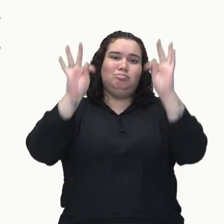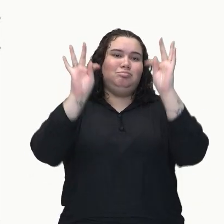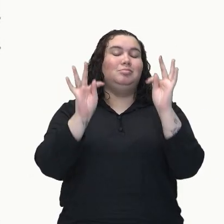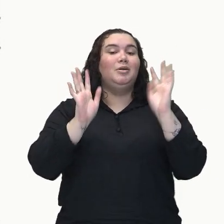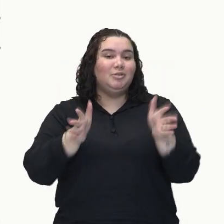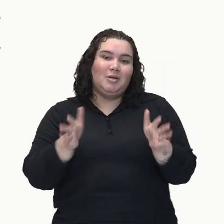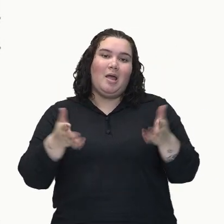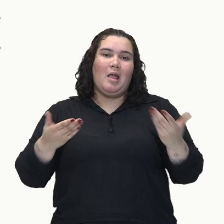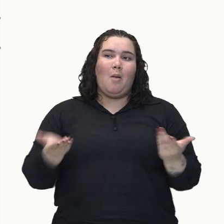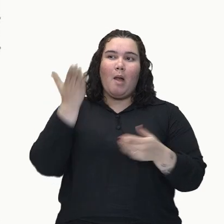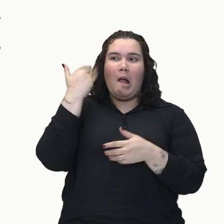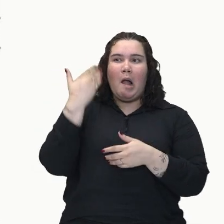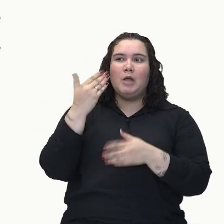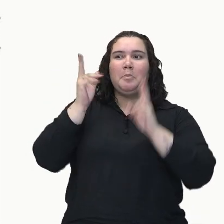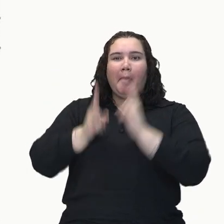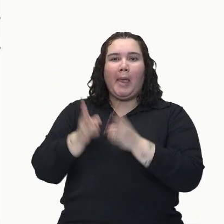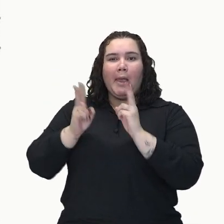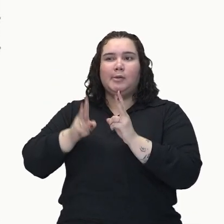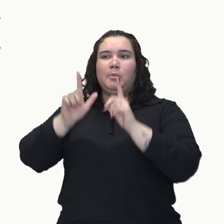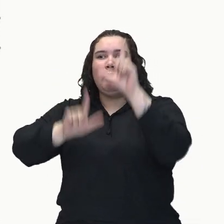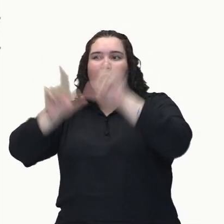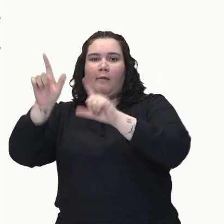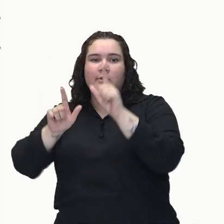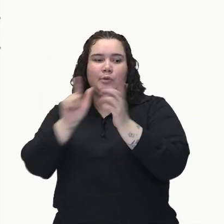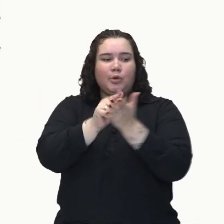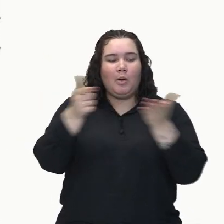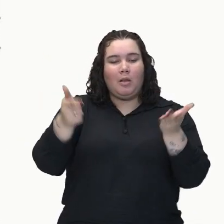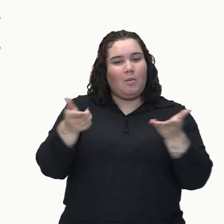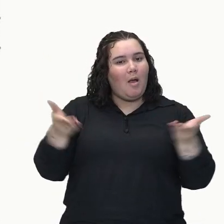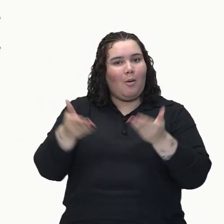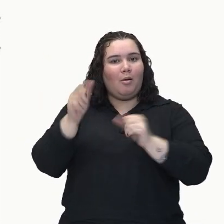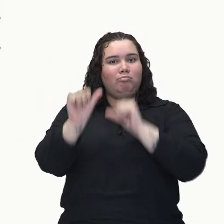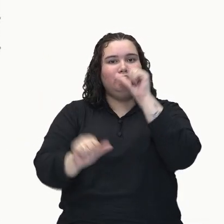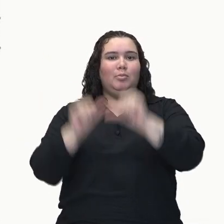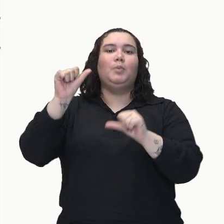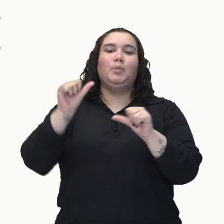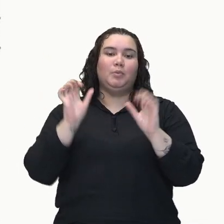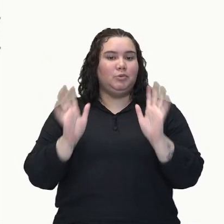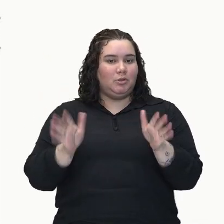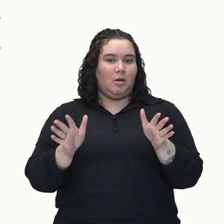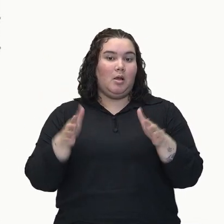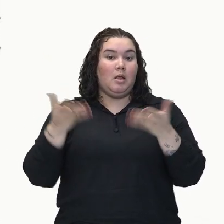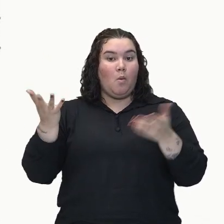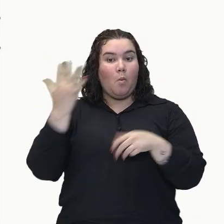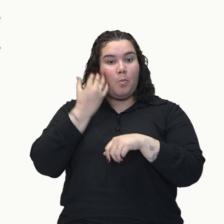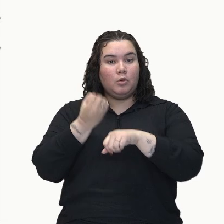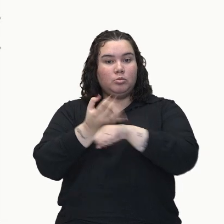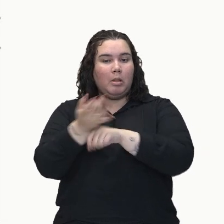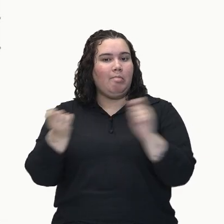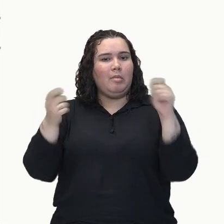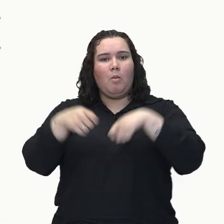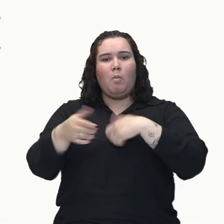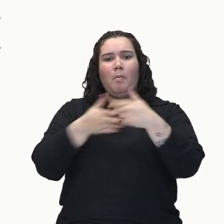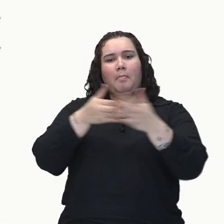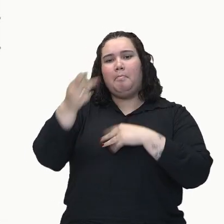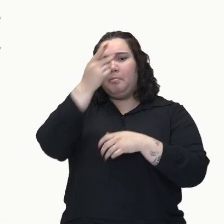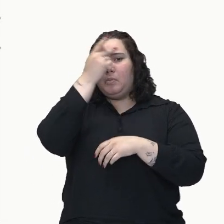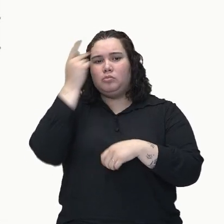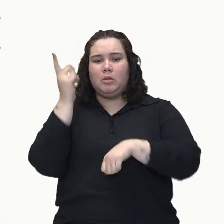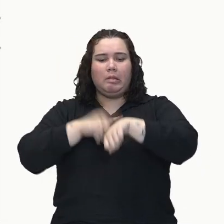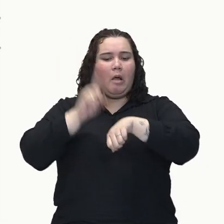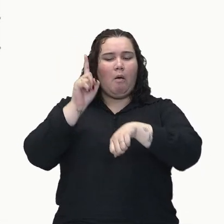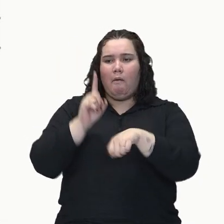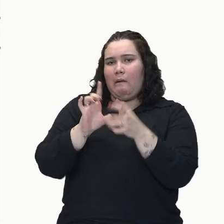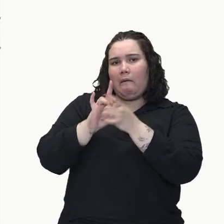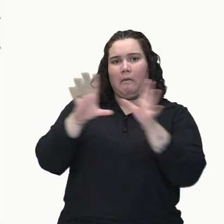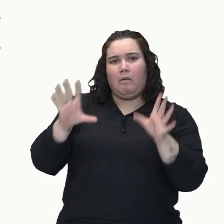se informar pelos diversos gêneros, né? Inclusive pelos podcasts. E o podcast tem uma vantagem porque pode ser ouvido a qualquer momento enquanto o